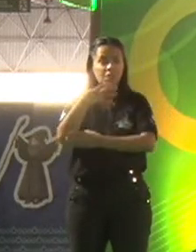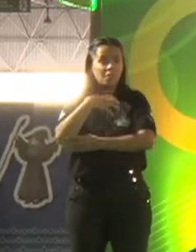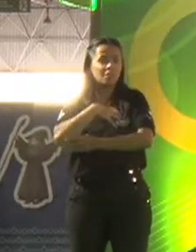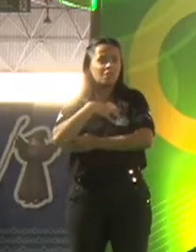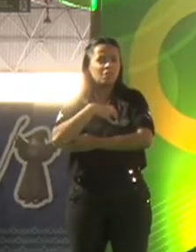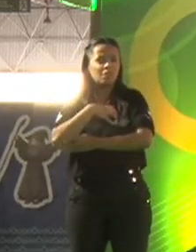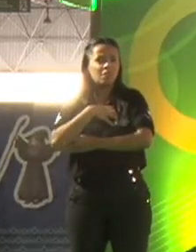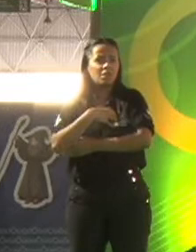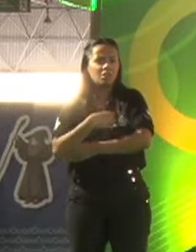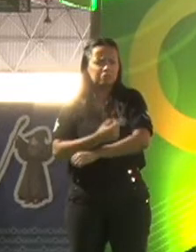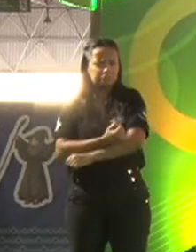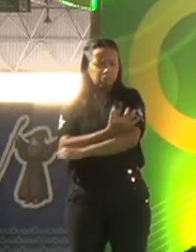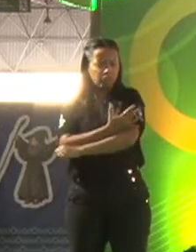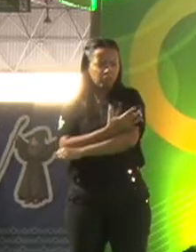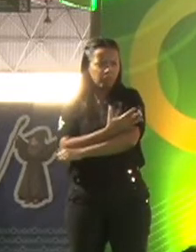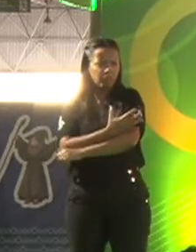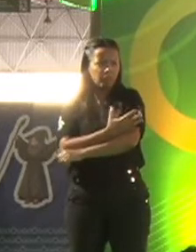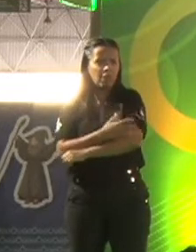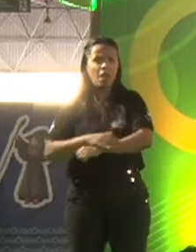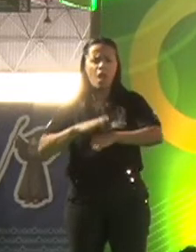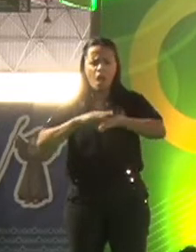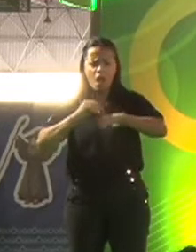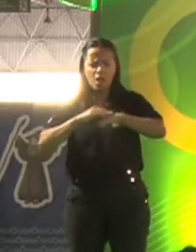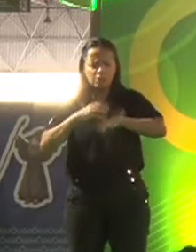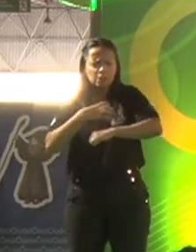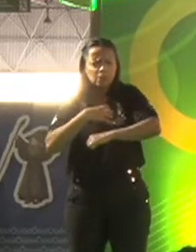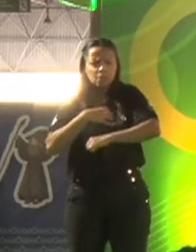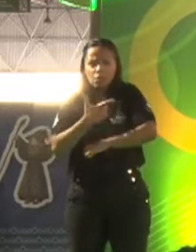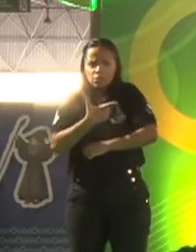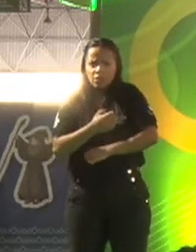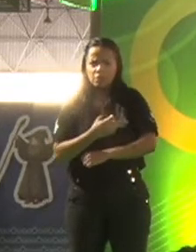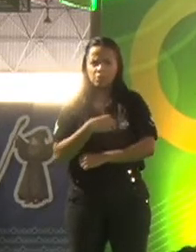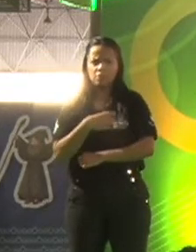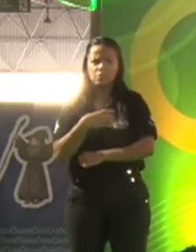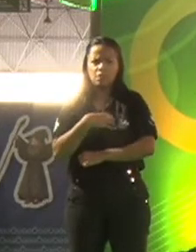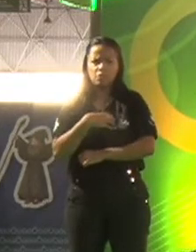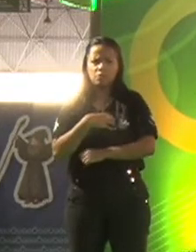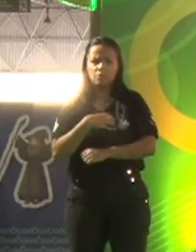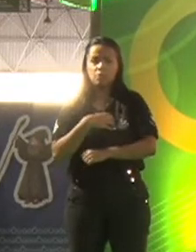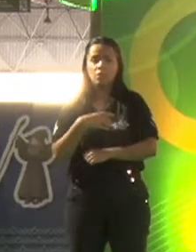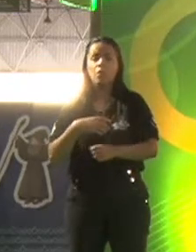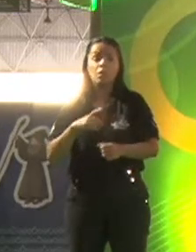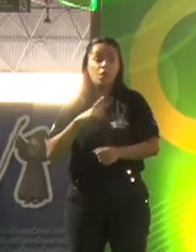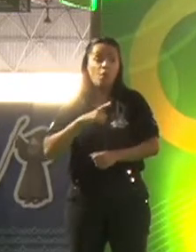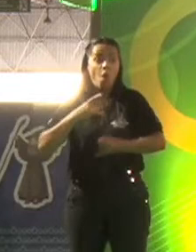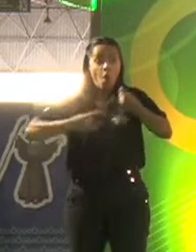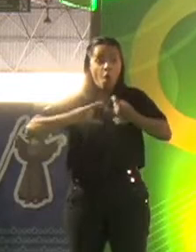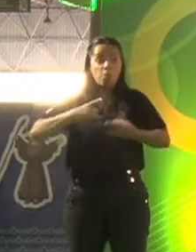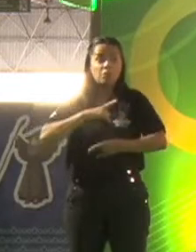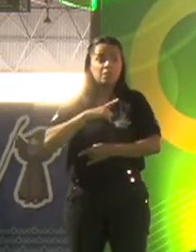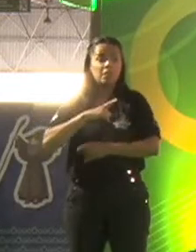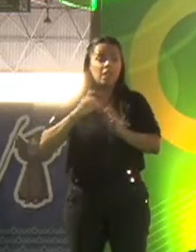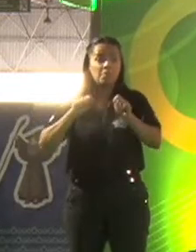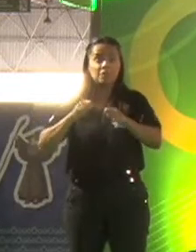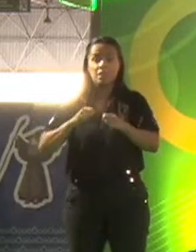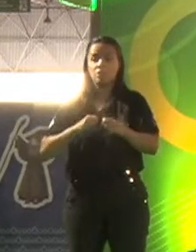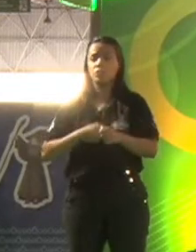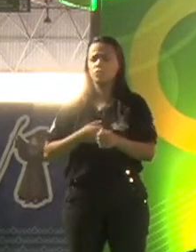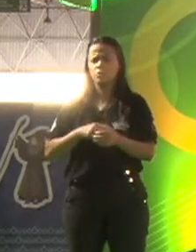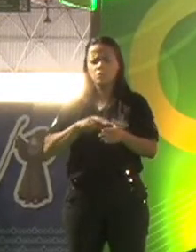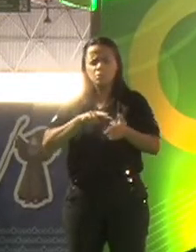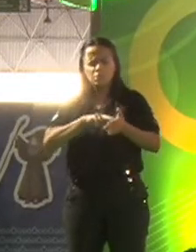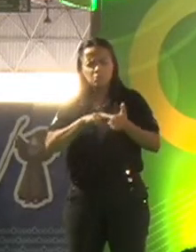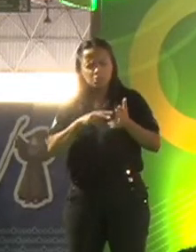ou emotivos ou afetivos e emo não tem sentimentos o que eles têm são a capacidade interpretar as entradas